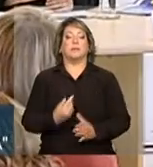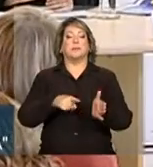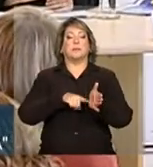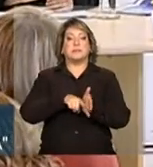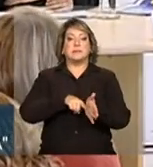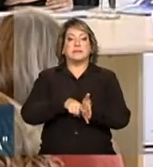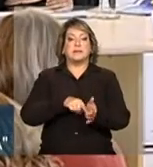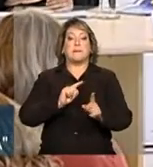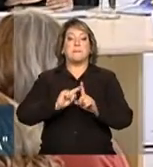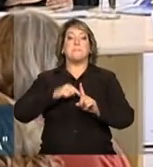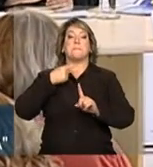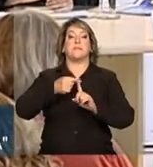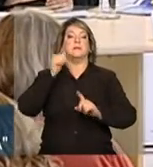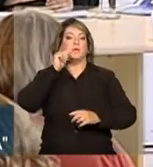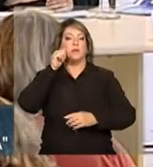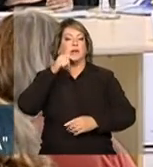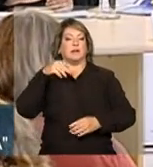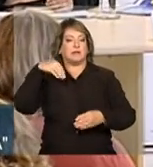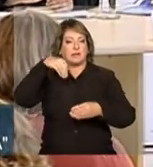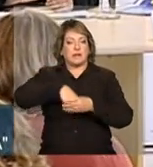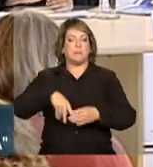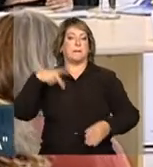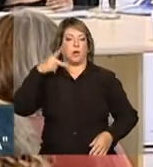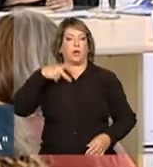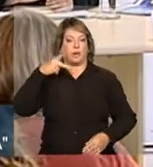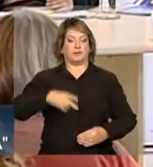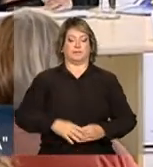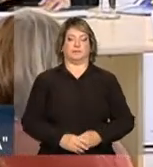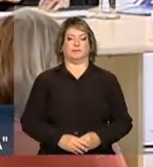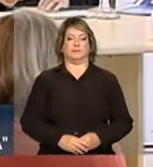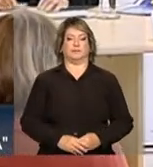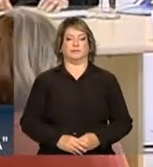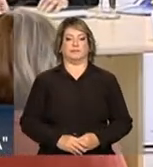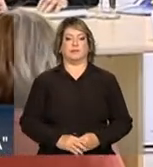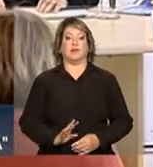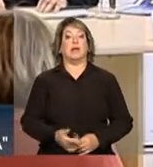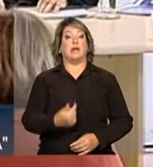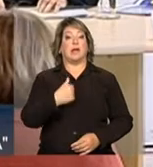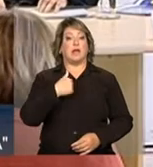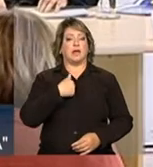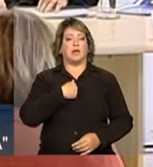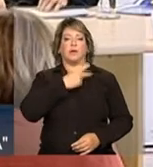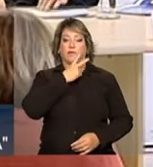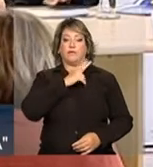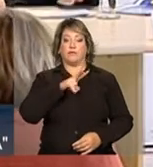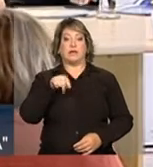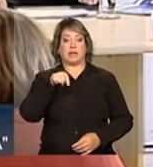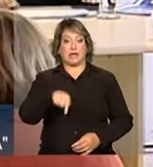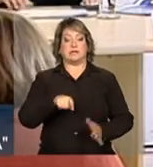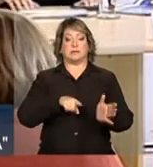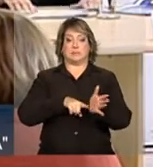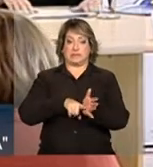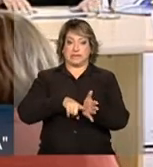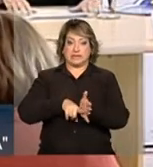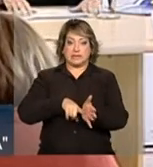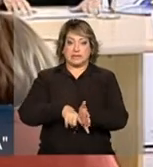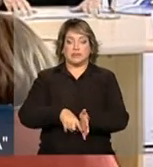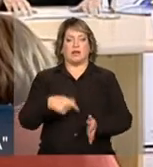pesquisa Mais Mulheres na Política. E eu passei os olhos pela pesquisa e